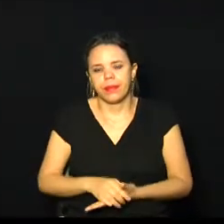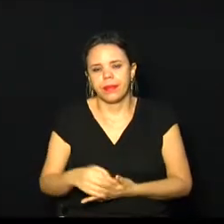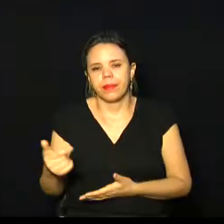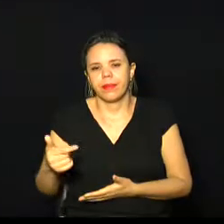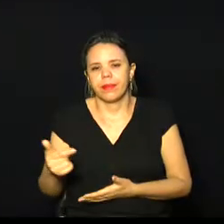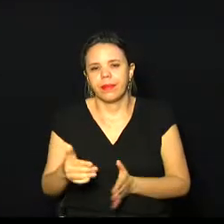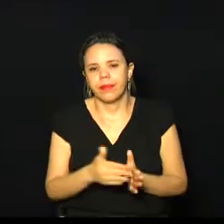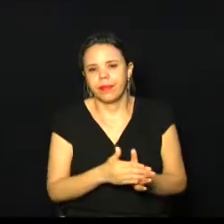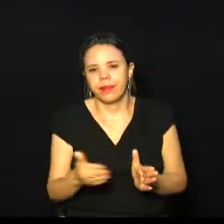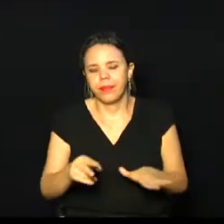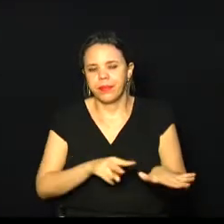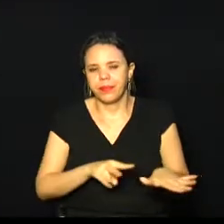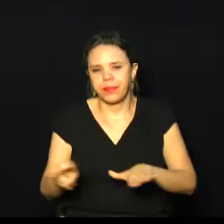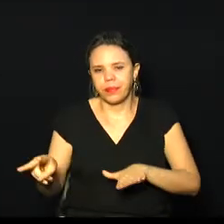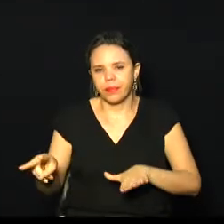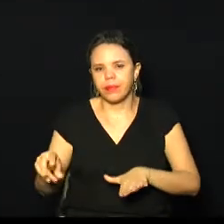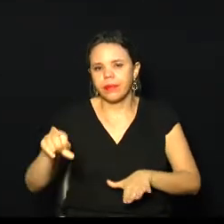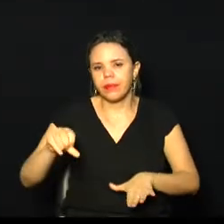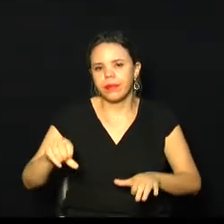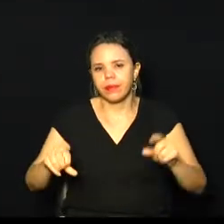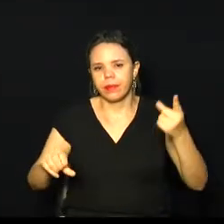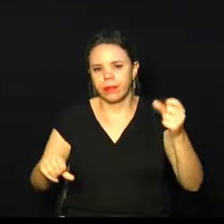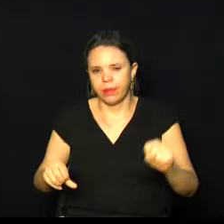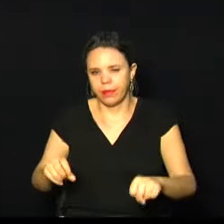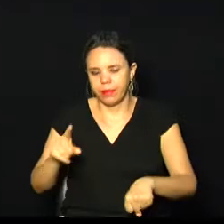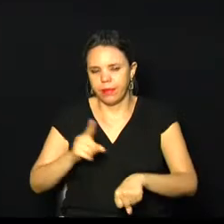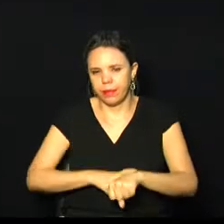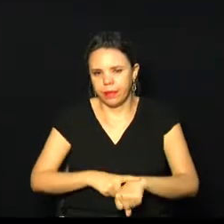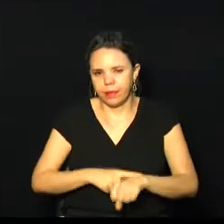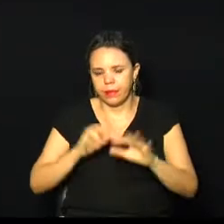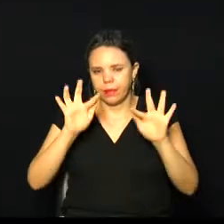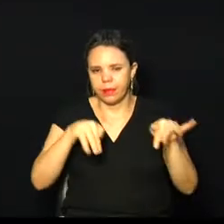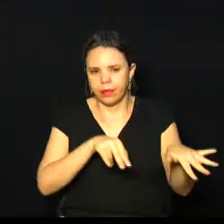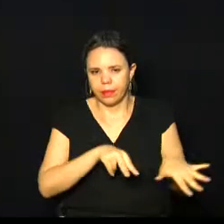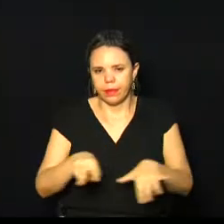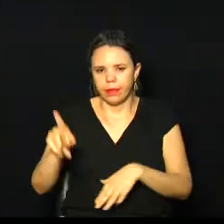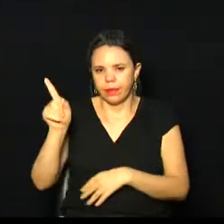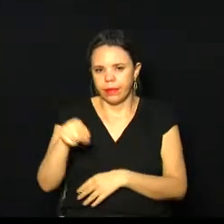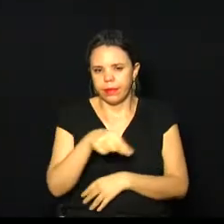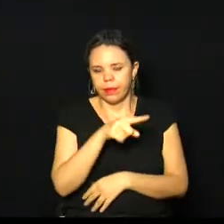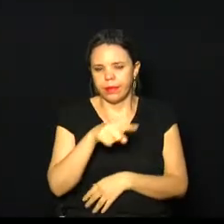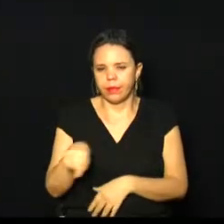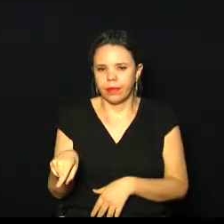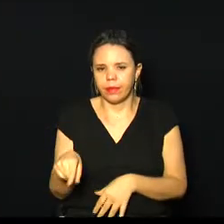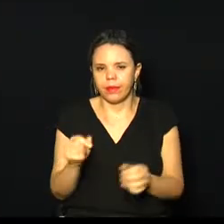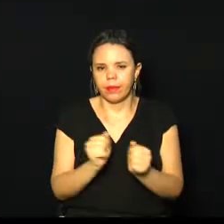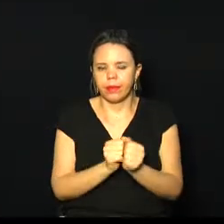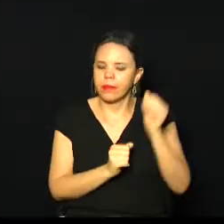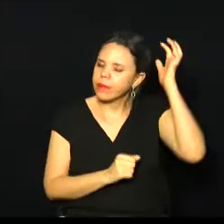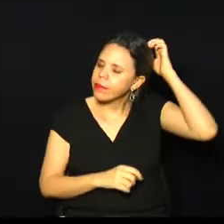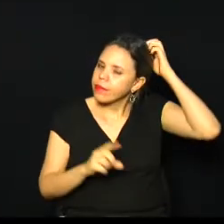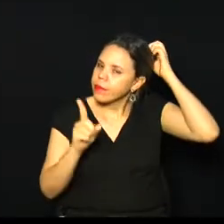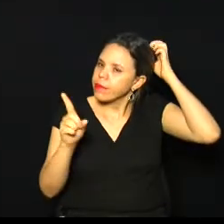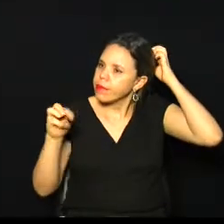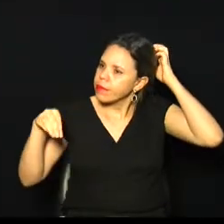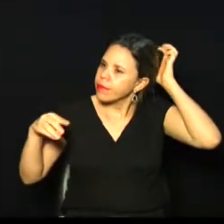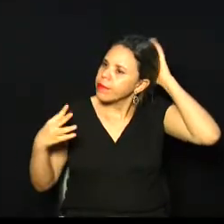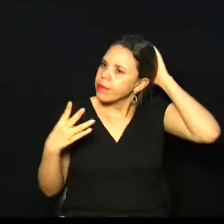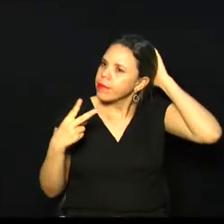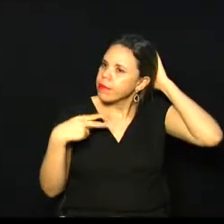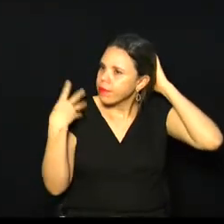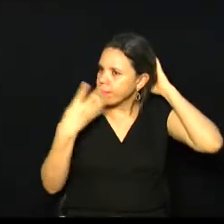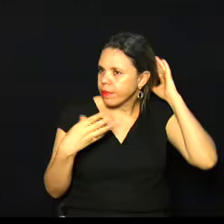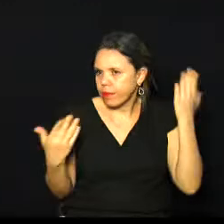segunda, durante a semana, então, das 9 às 18 horas. Final de semana, feriado, junto à DDM 24 horas, que